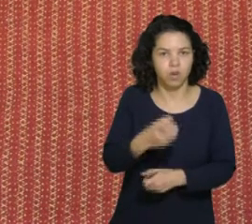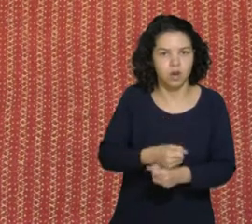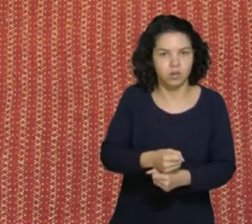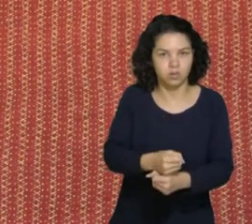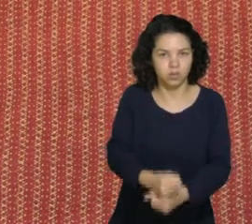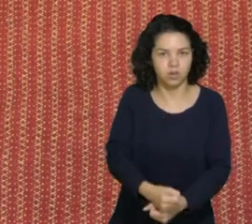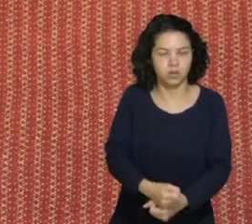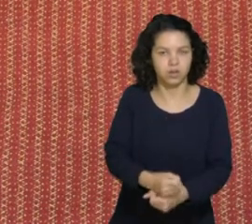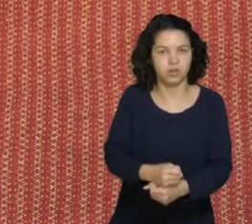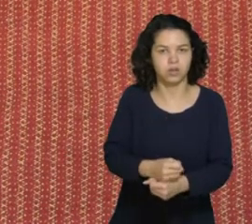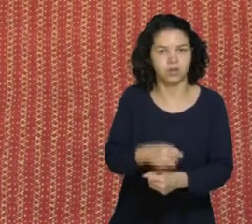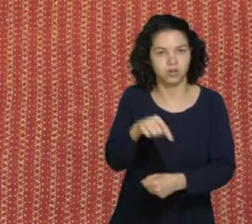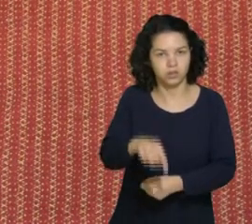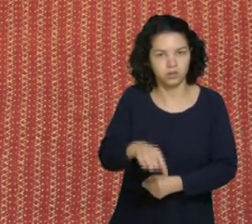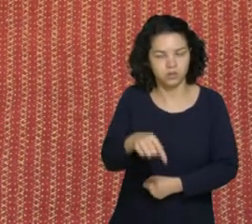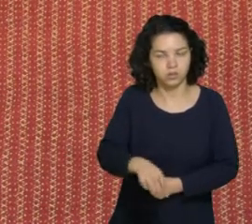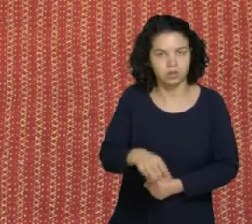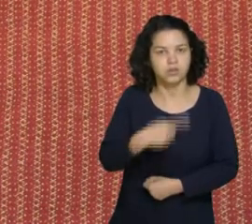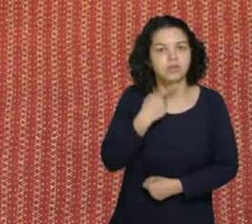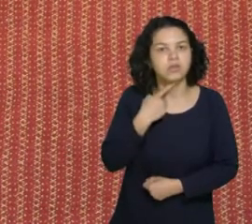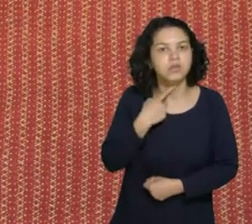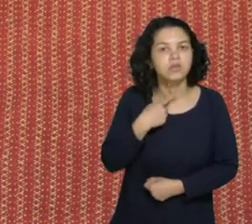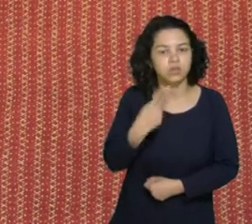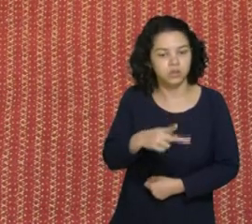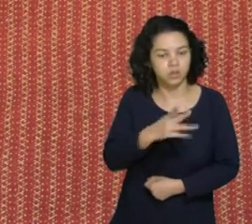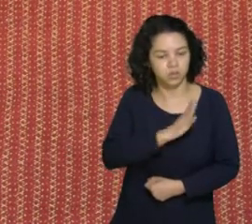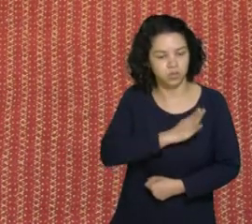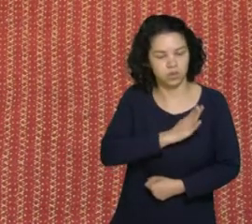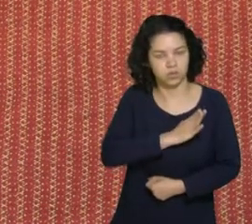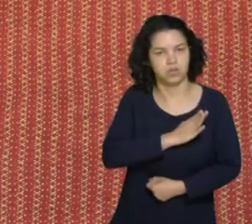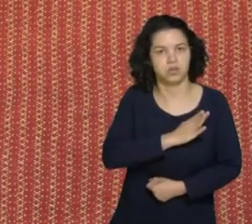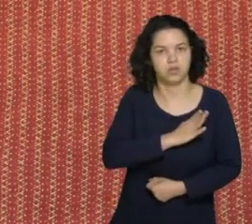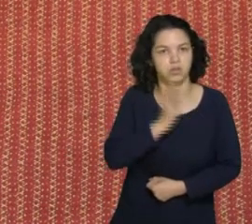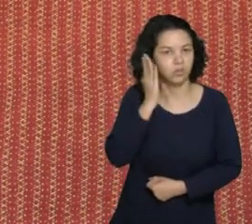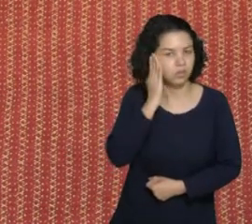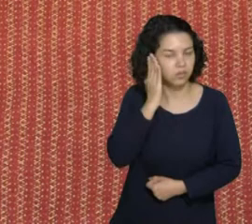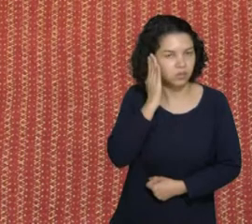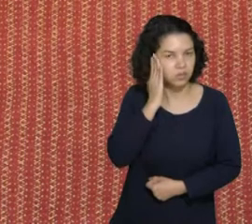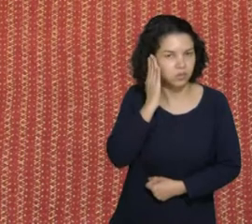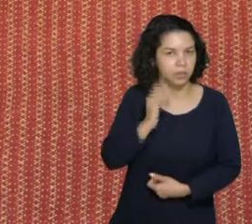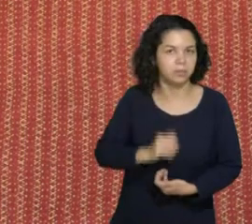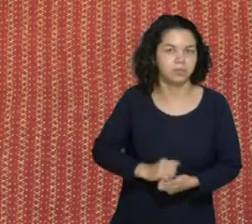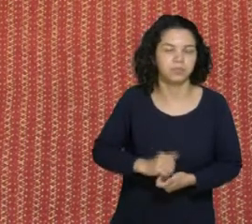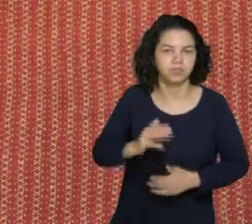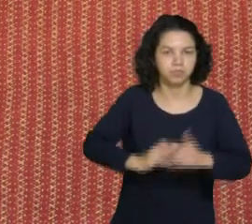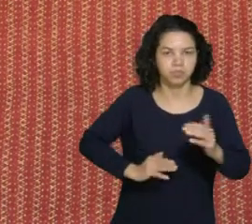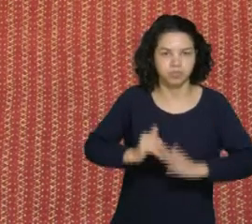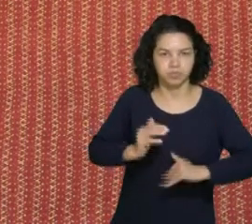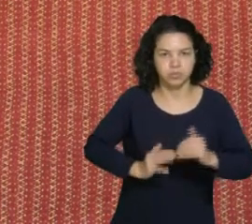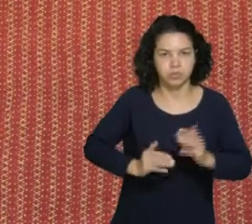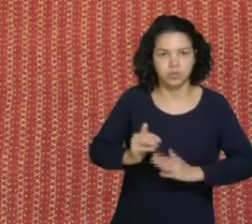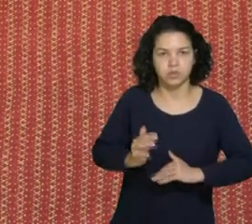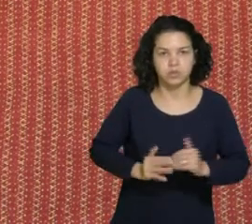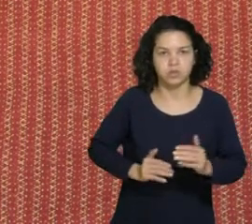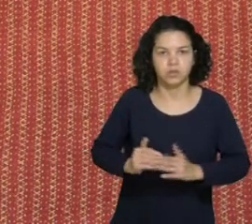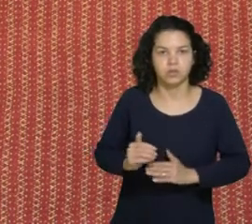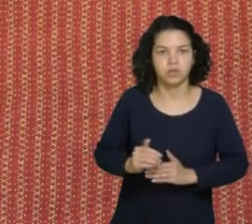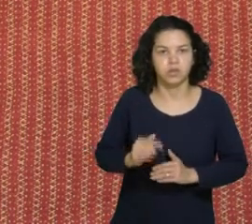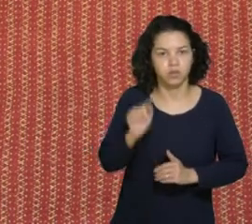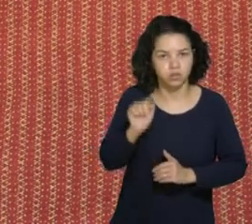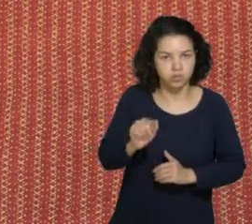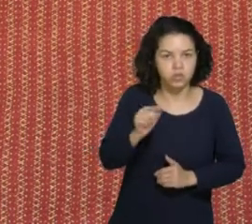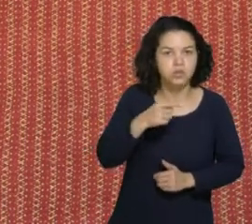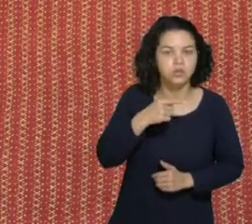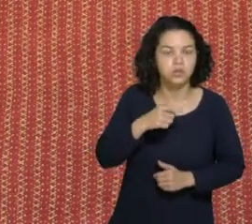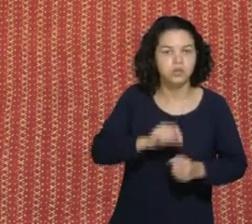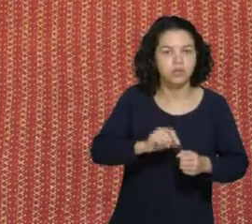anos aqui dentro aqui aí eu sei que é um desejo do coração de vossa excelência coloque coloque em prática aquilo que senhor sabe fazer muito bem